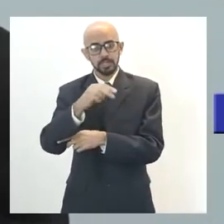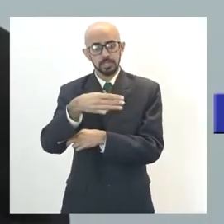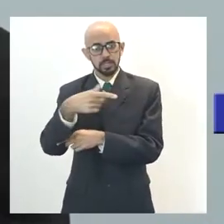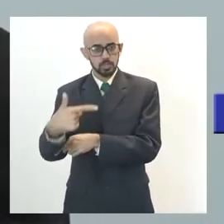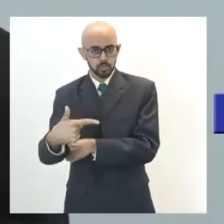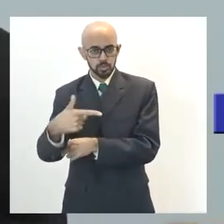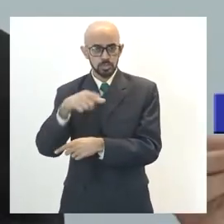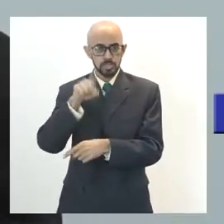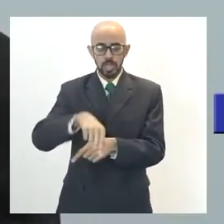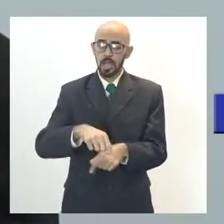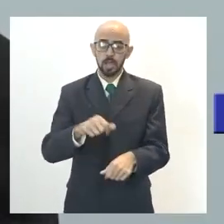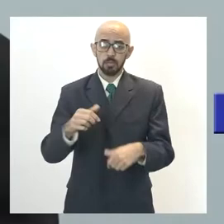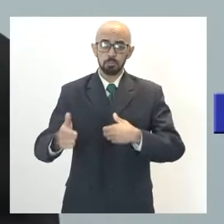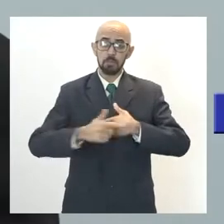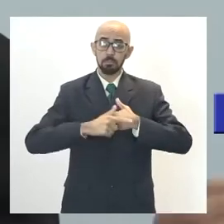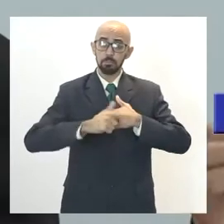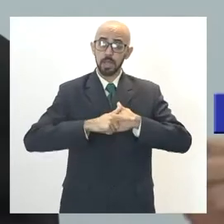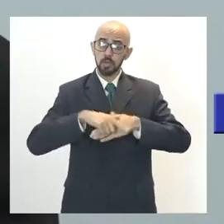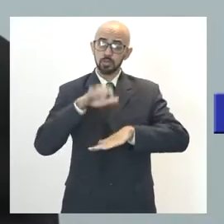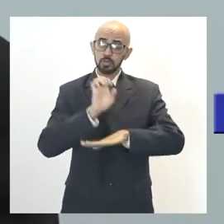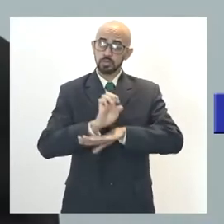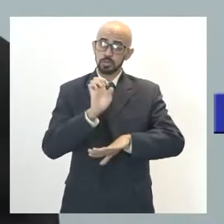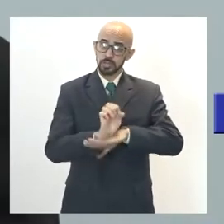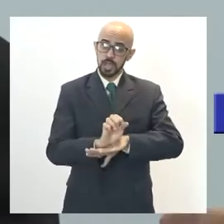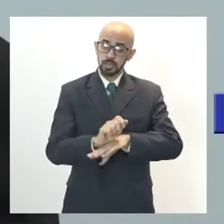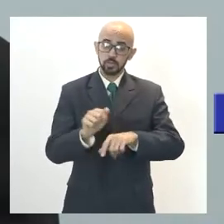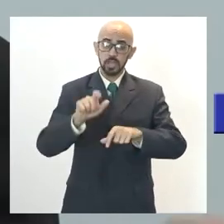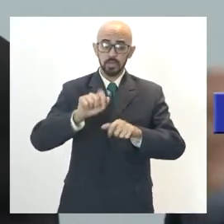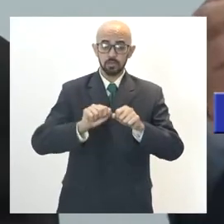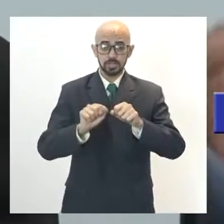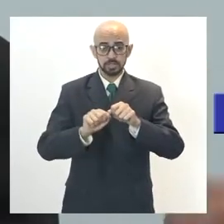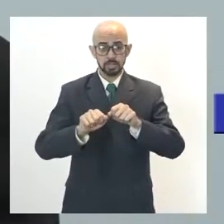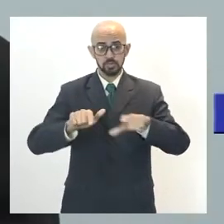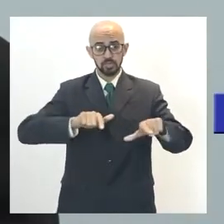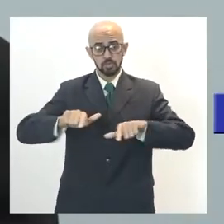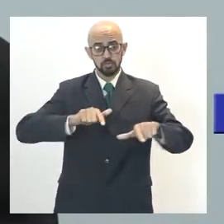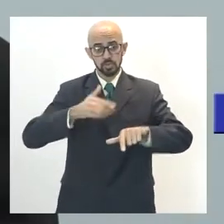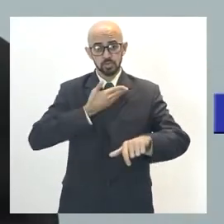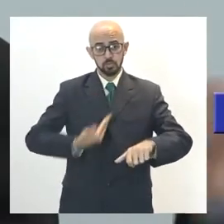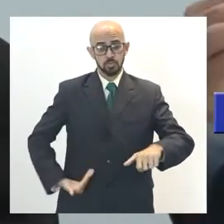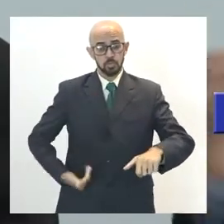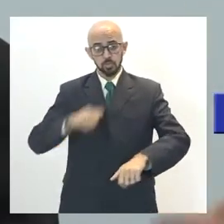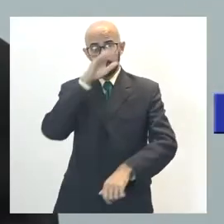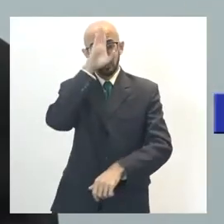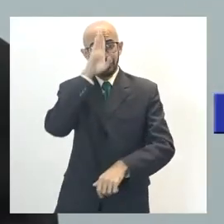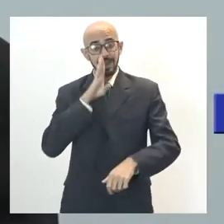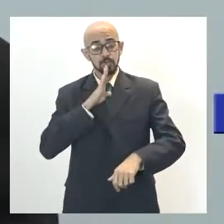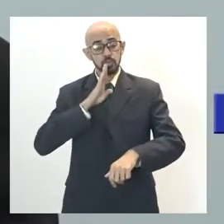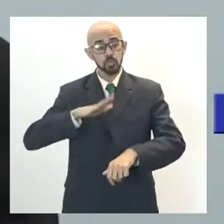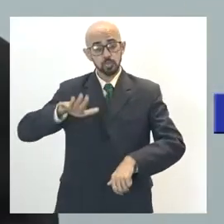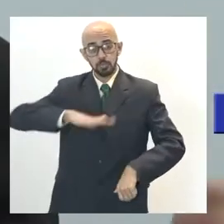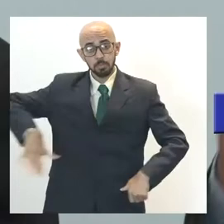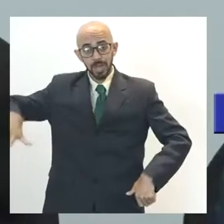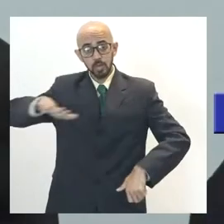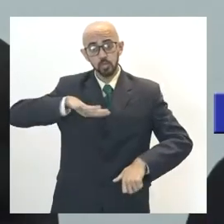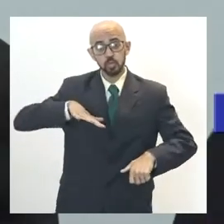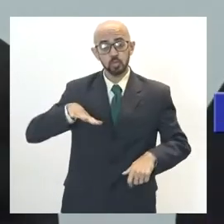vertente essencial que o papel do estado na prestação de serviços públicos gratuitos universais